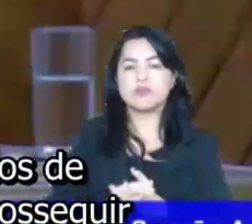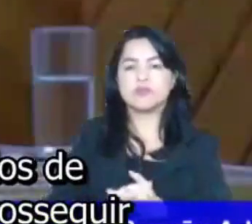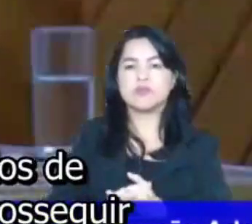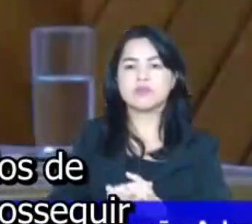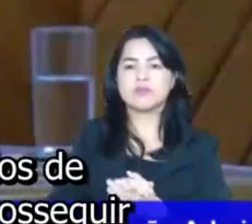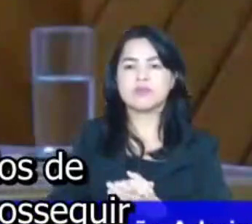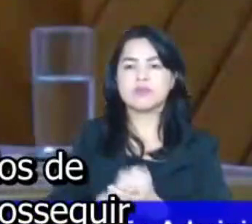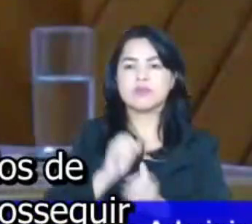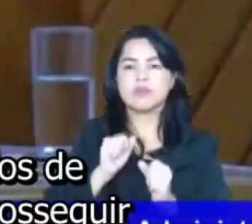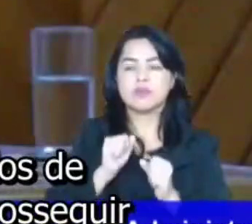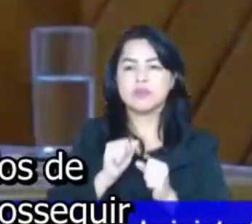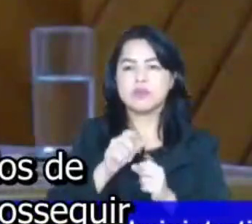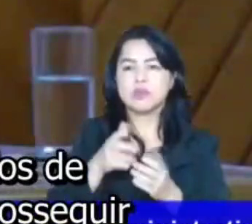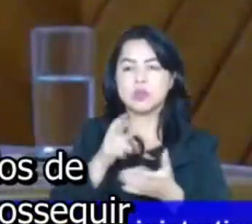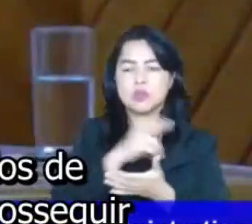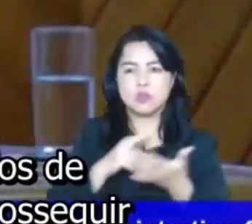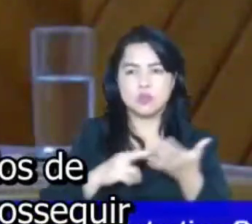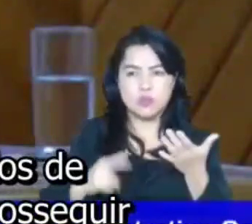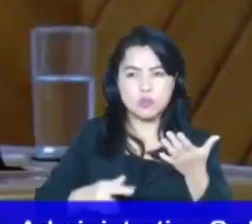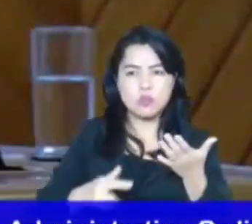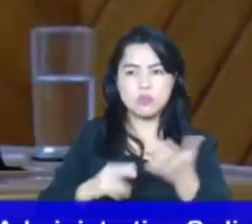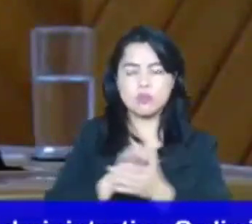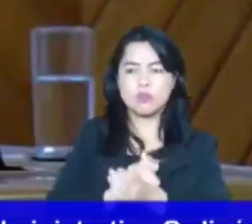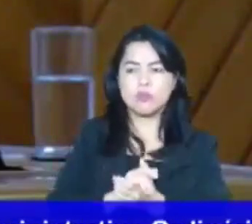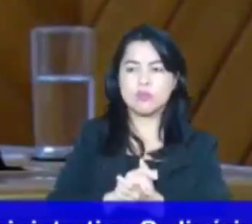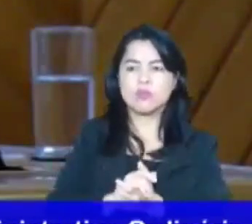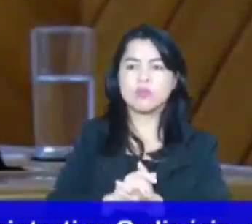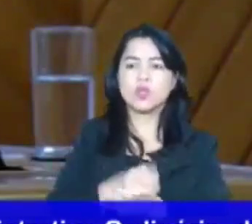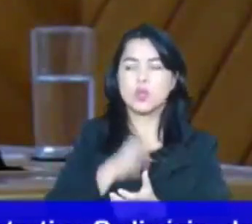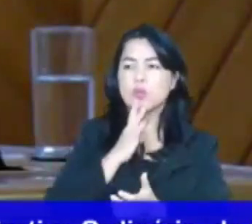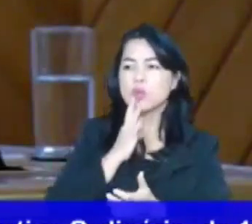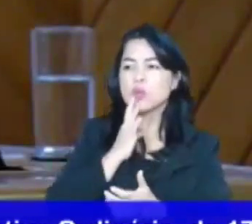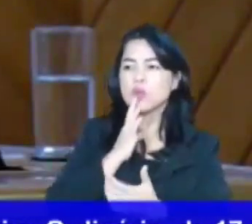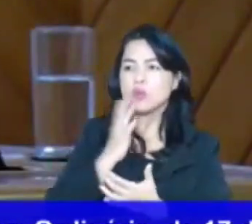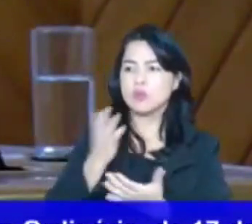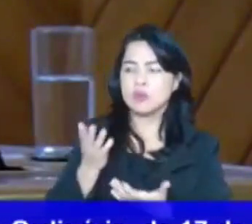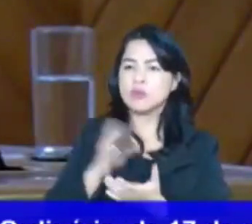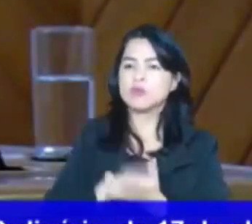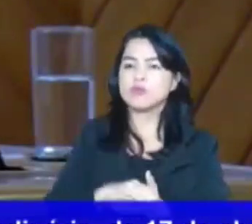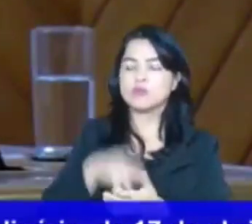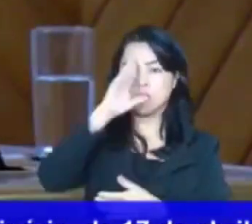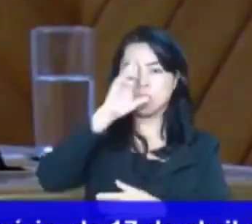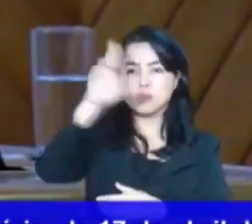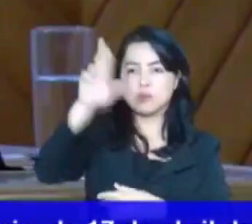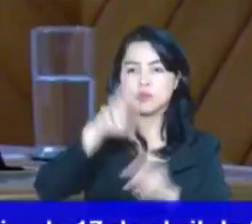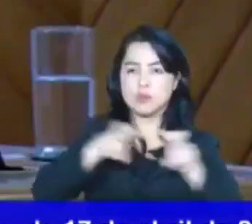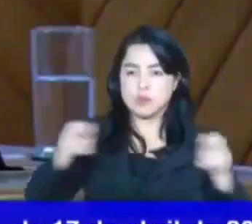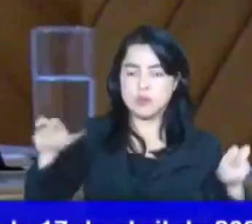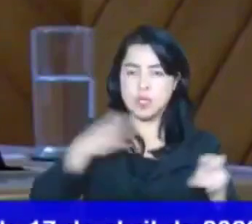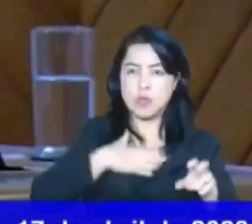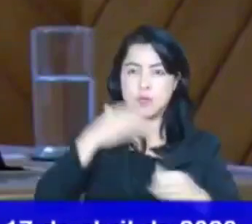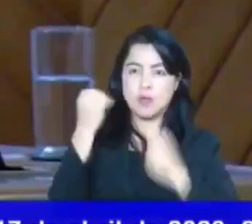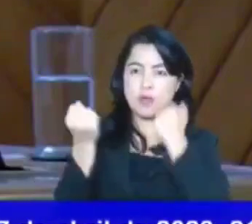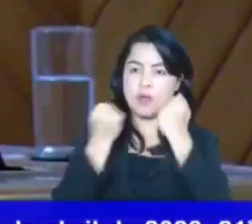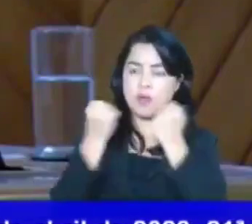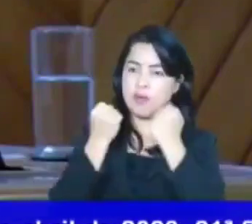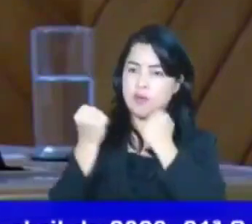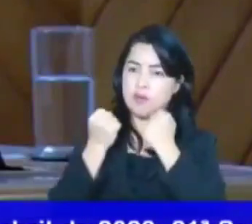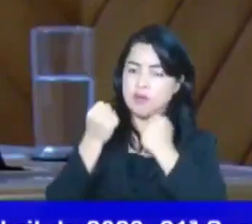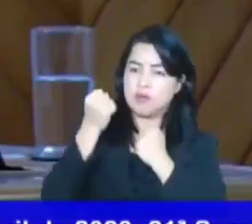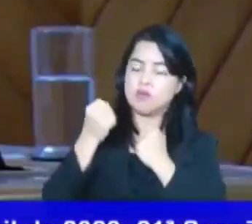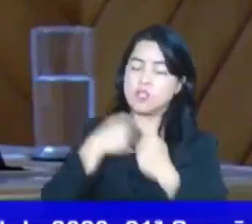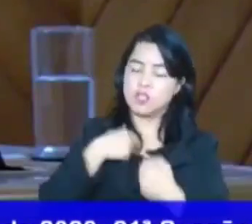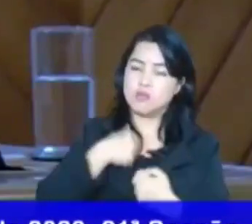de admissibilidade. Foco conheço do desembargador Conhecido, Carmo pode Antônio. prosseguir. Excelências, na minha avaliação, de forma